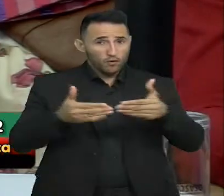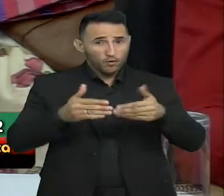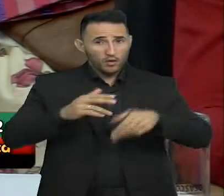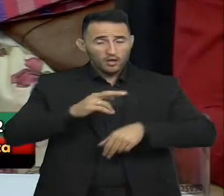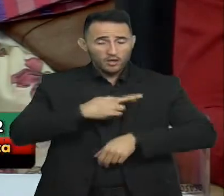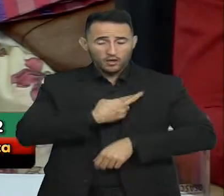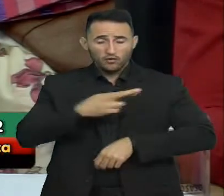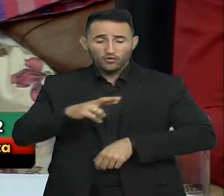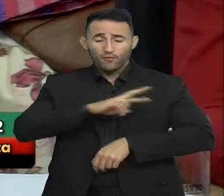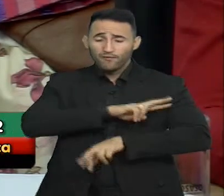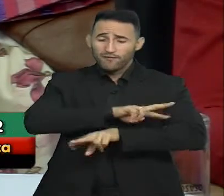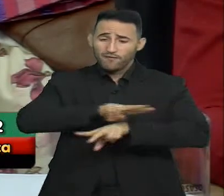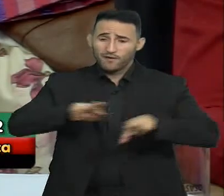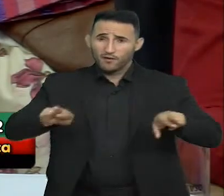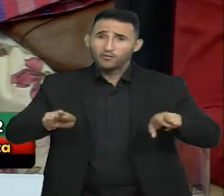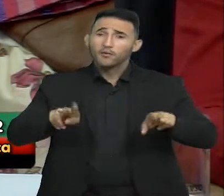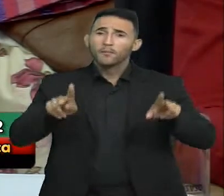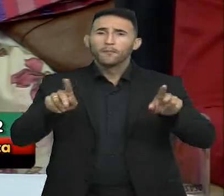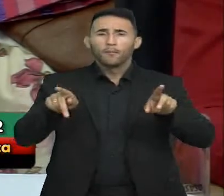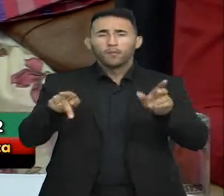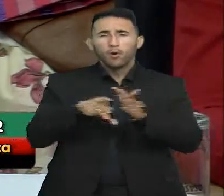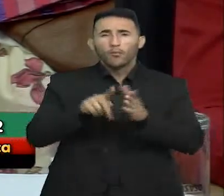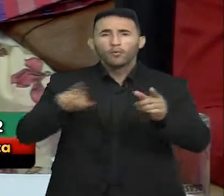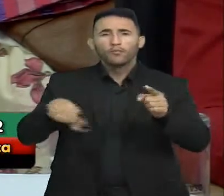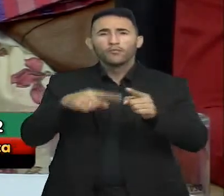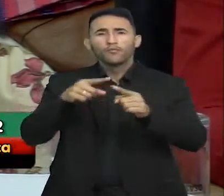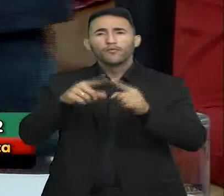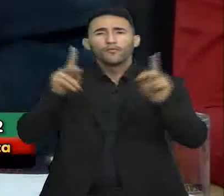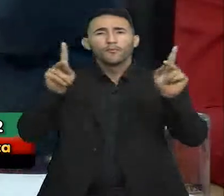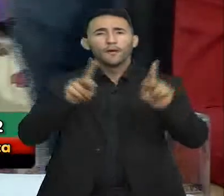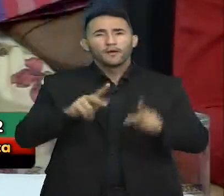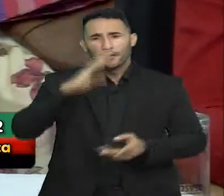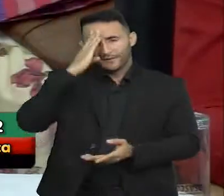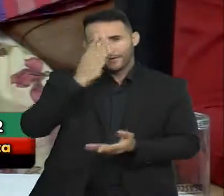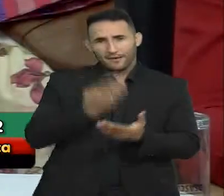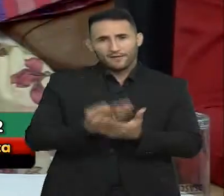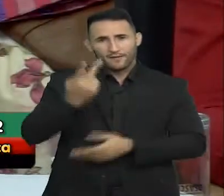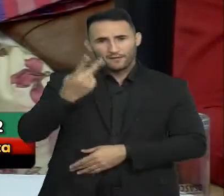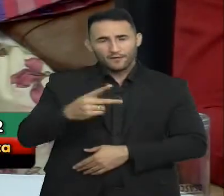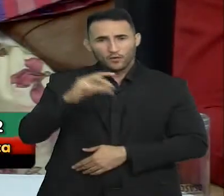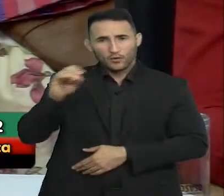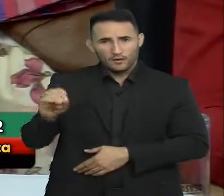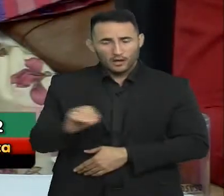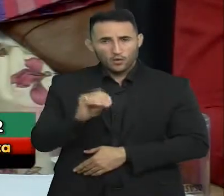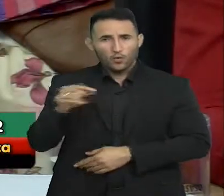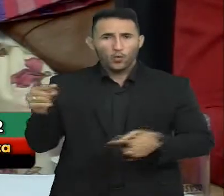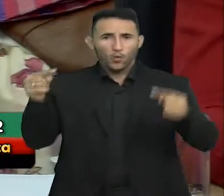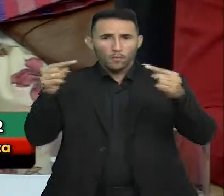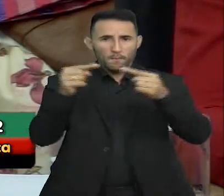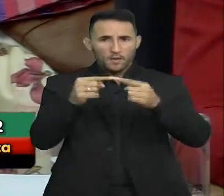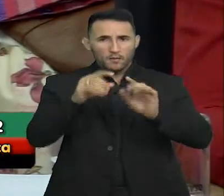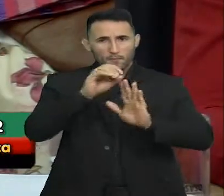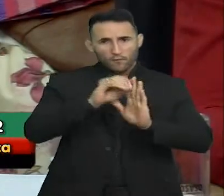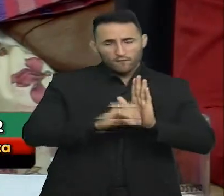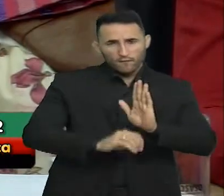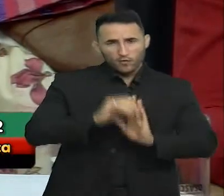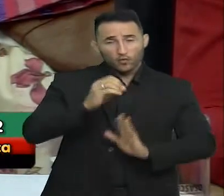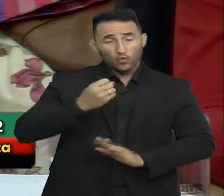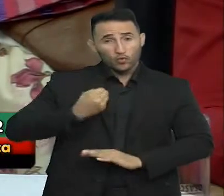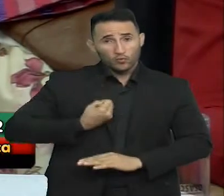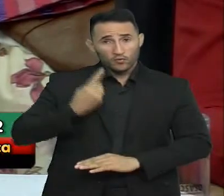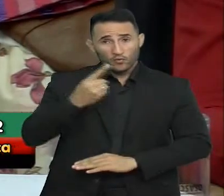Interreligioso por uma Cultura de Paz e Liberdade de Crença na Cidade de Osasco, de acordo com o ofício 120